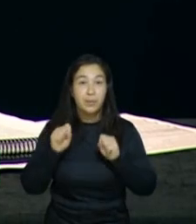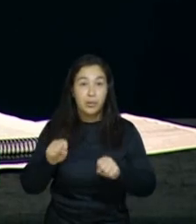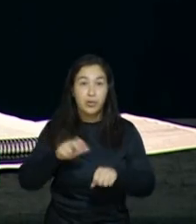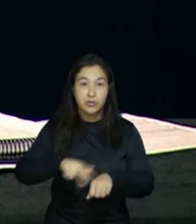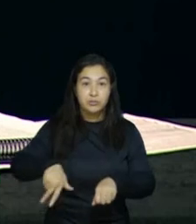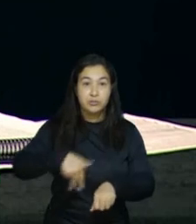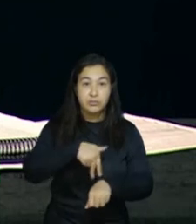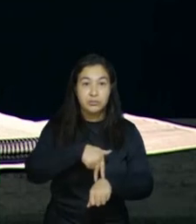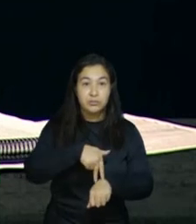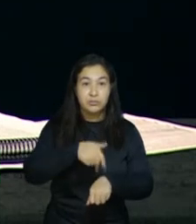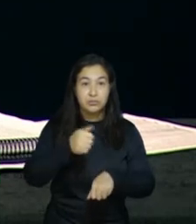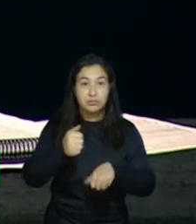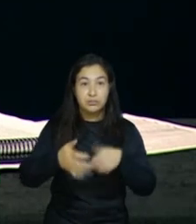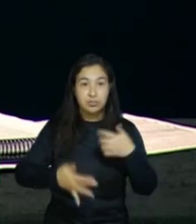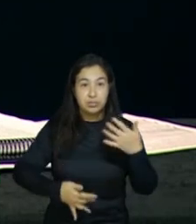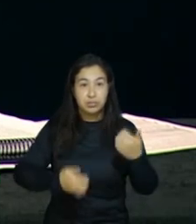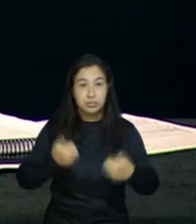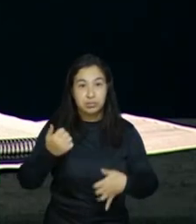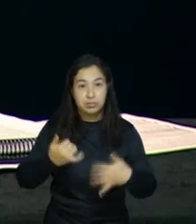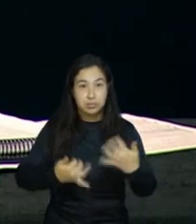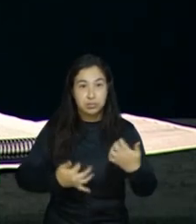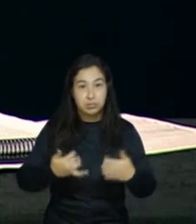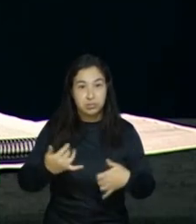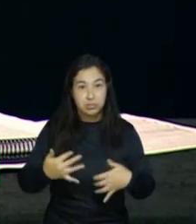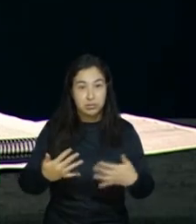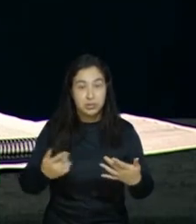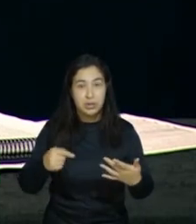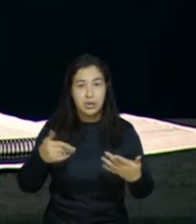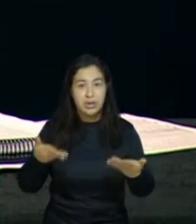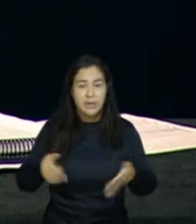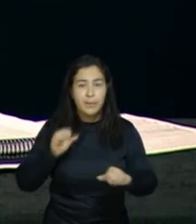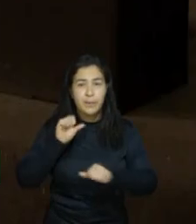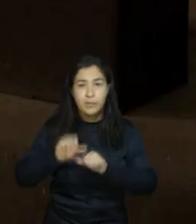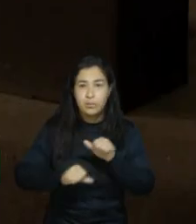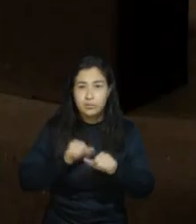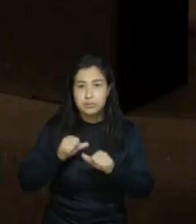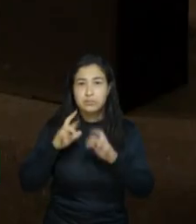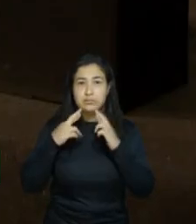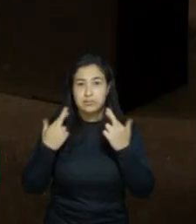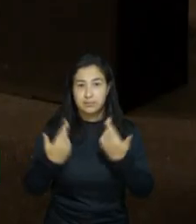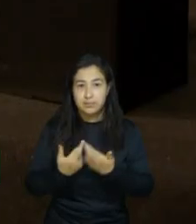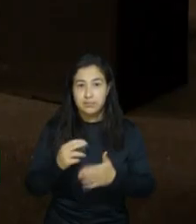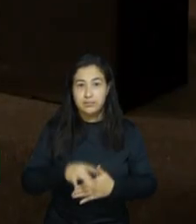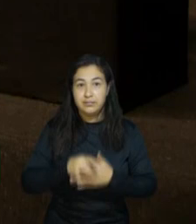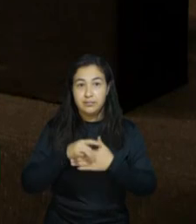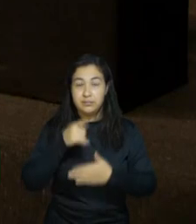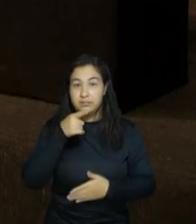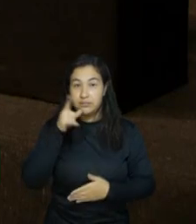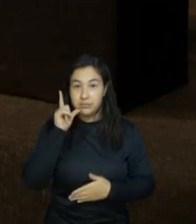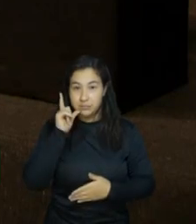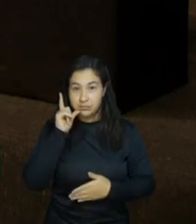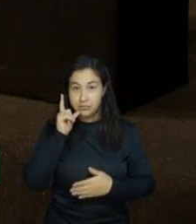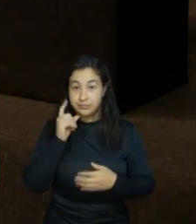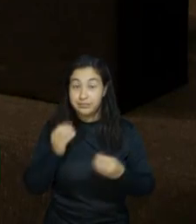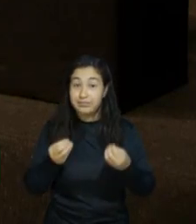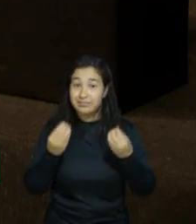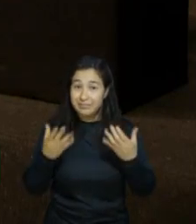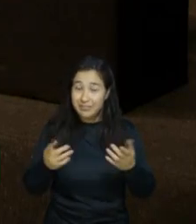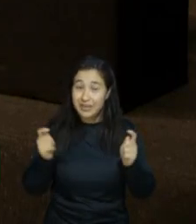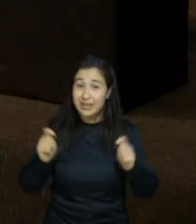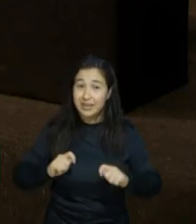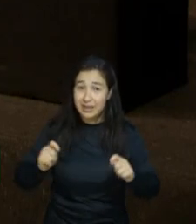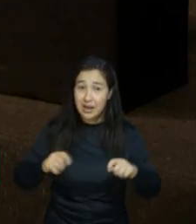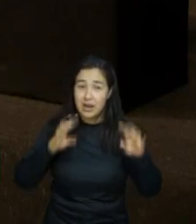palavra. E, prefeito, nós mudamos após uma reunião de líderes ontem, até para que nós